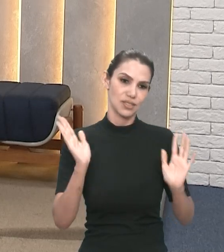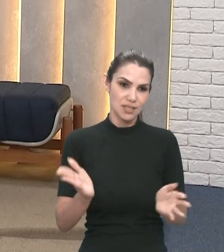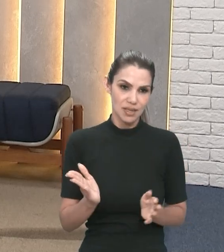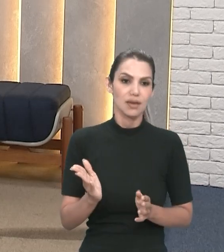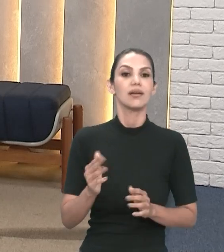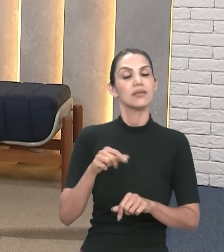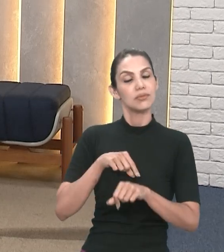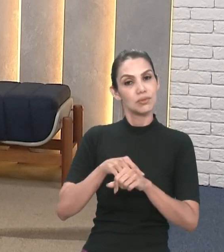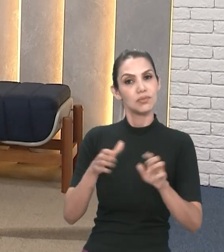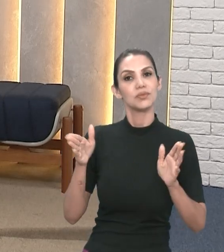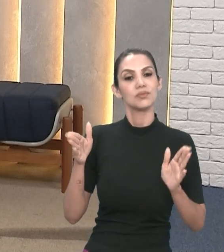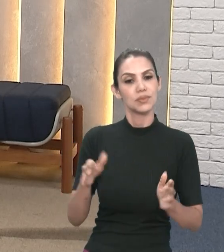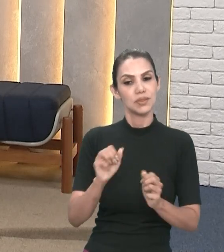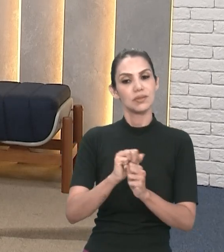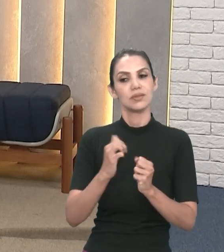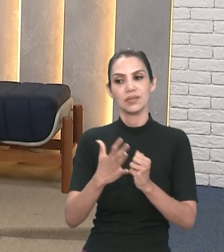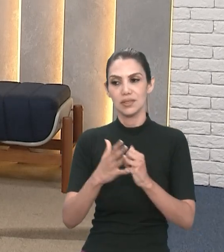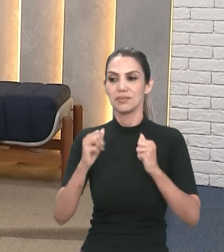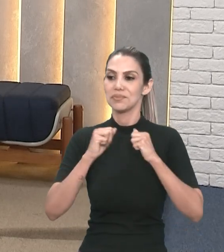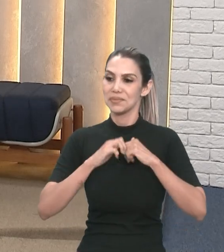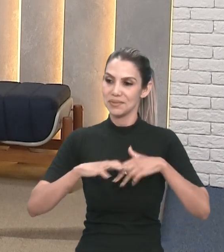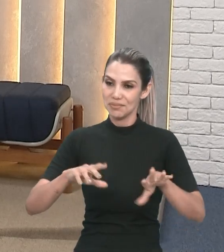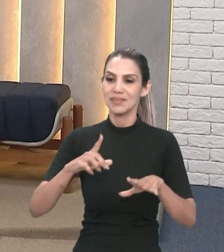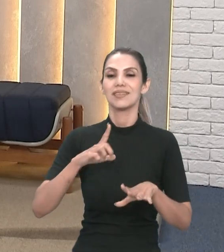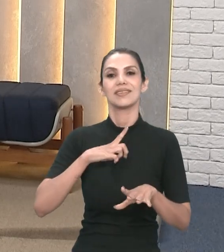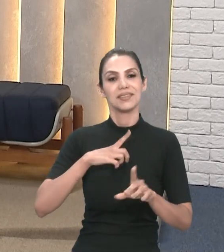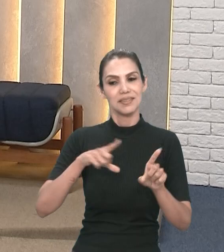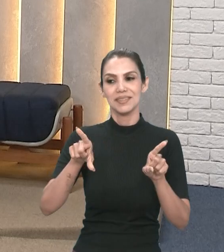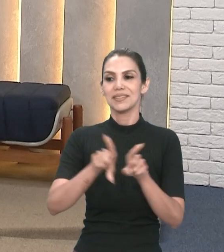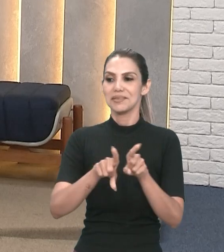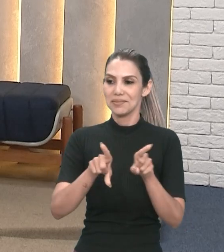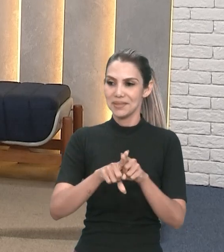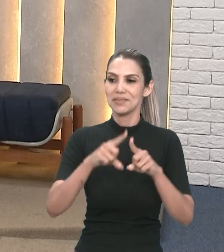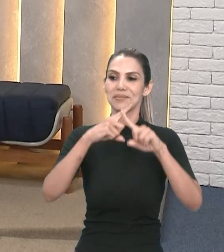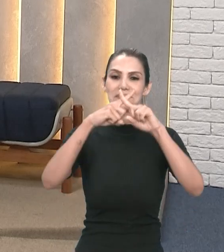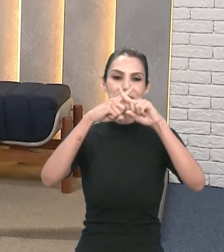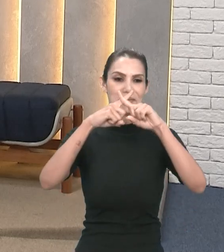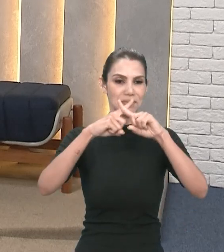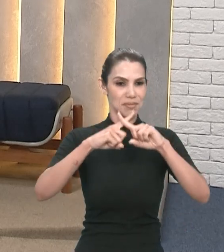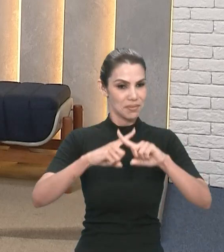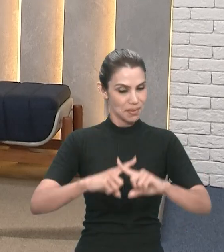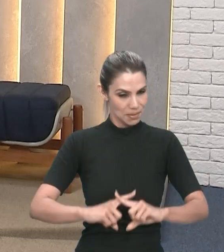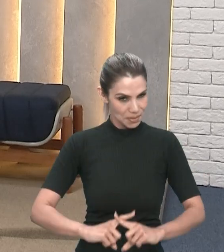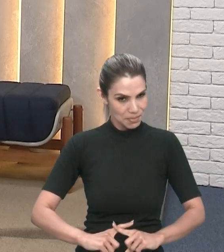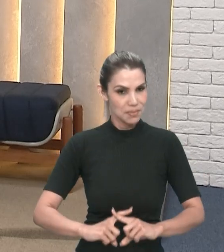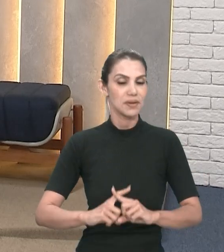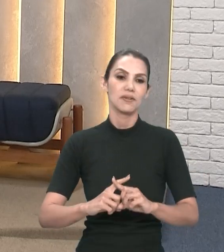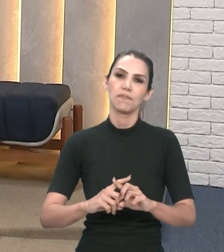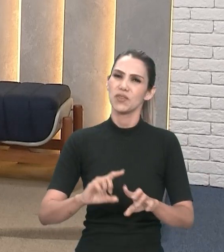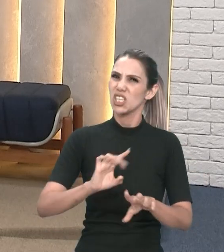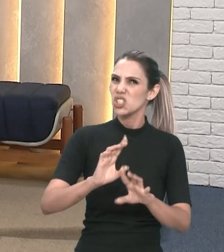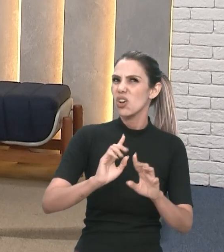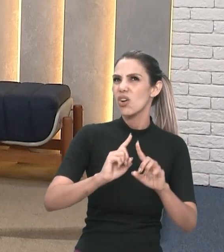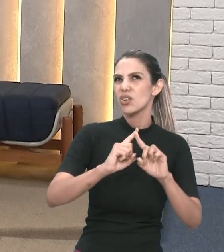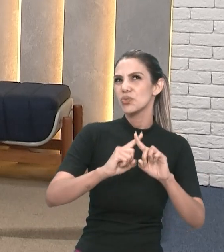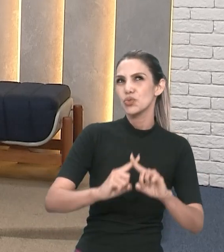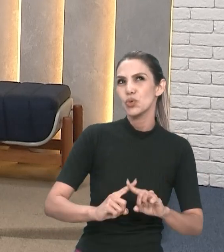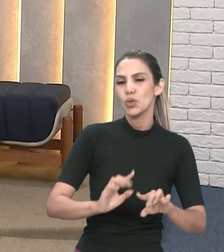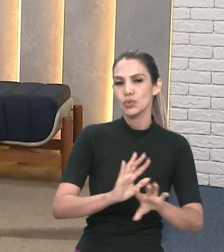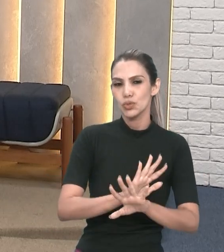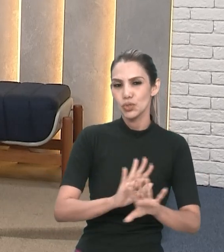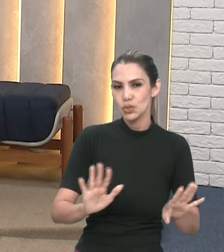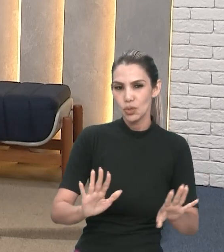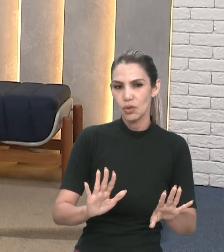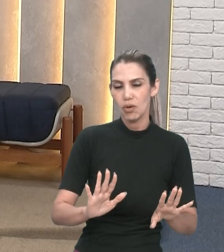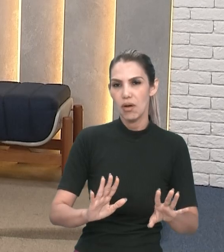os jogos de forma remota, com a participação dos usuários, mas não é só um jogo, como as pessoas acham, jogo